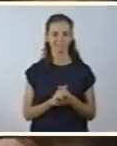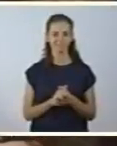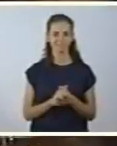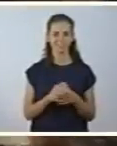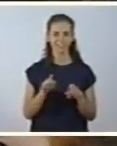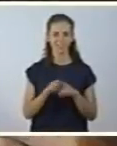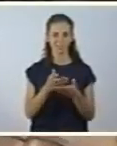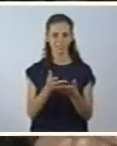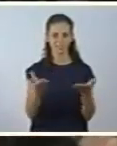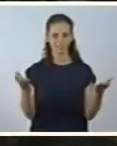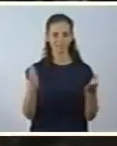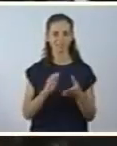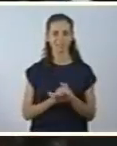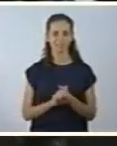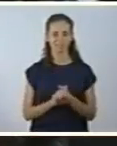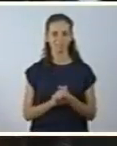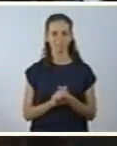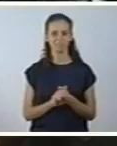Amém. Caros irmãos,